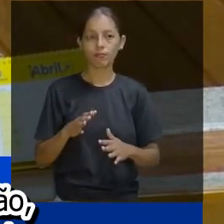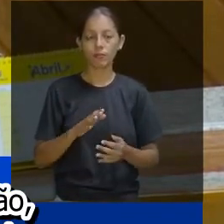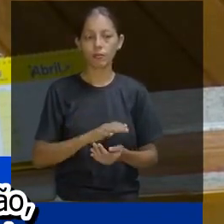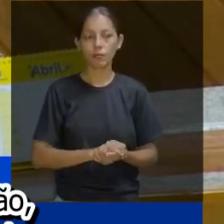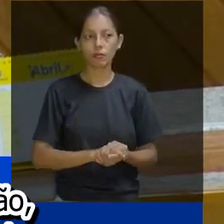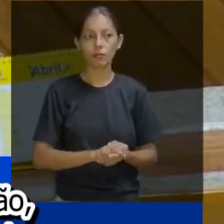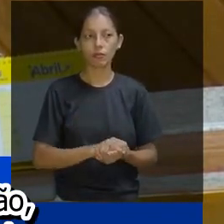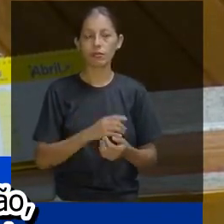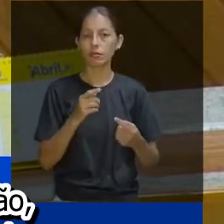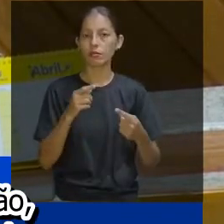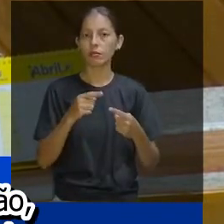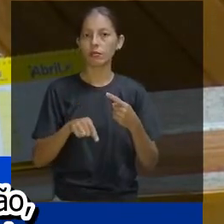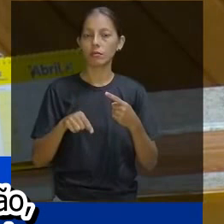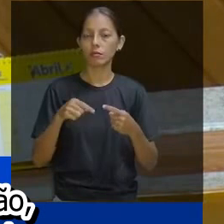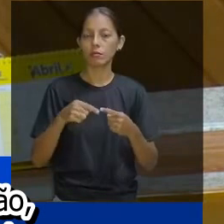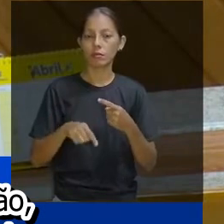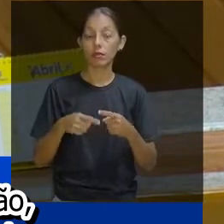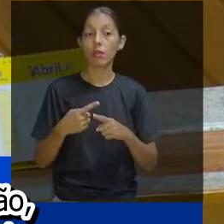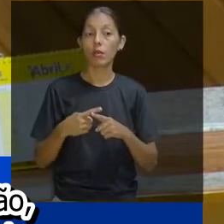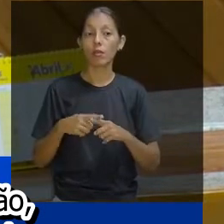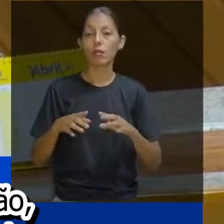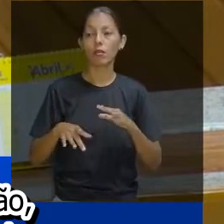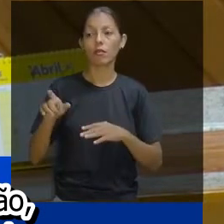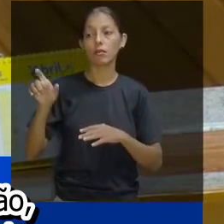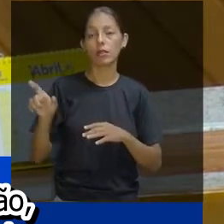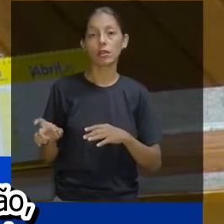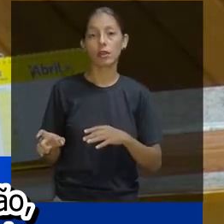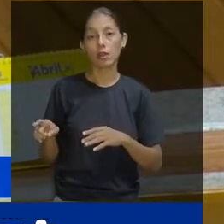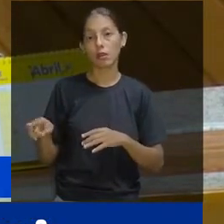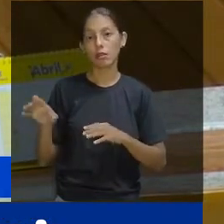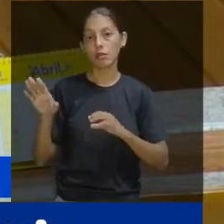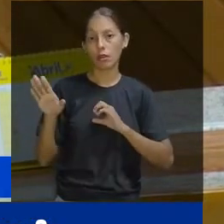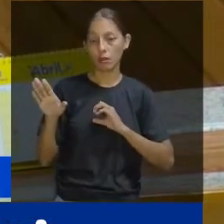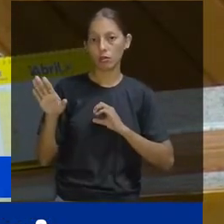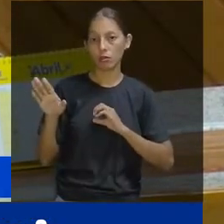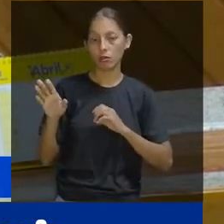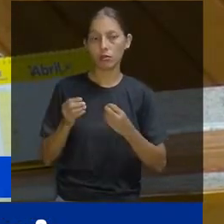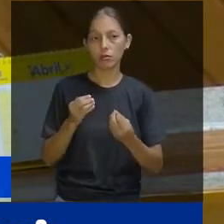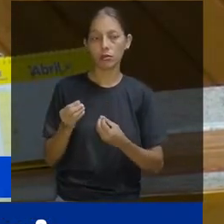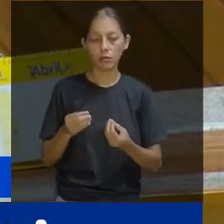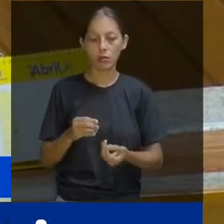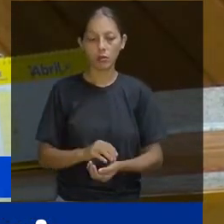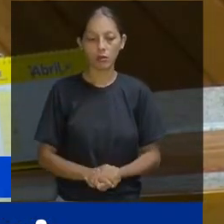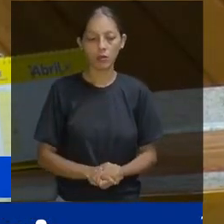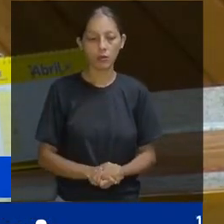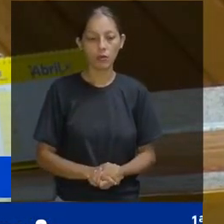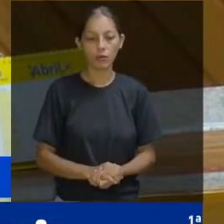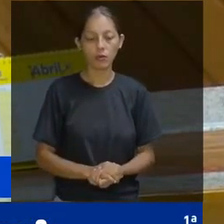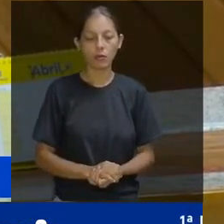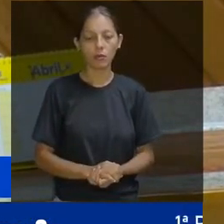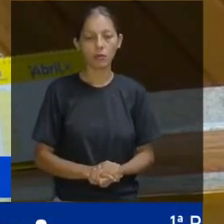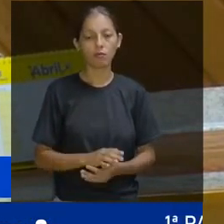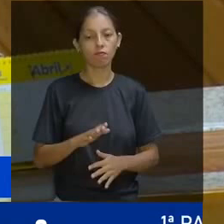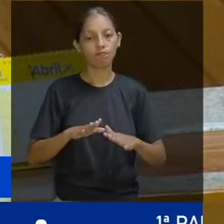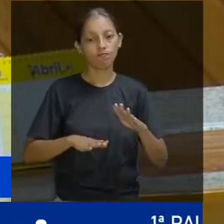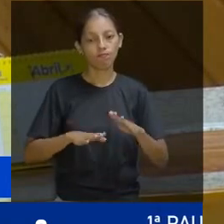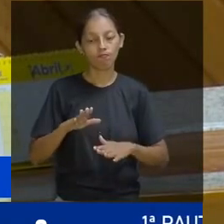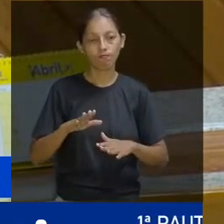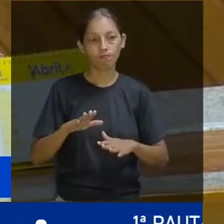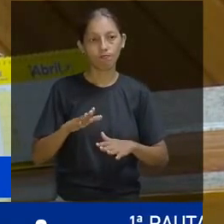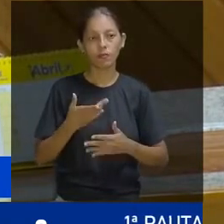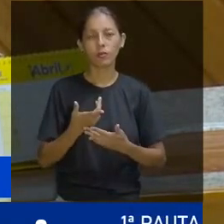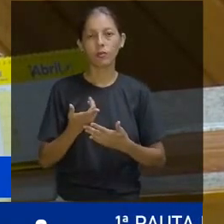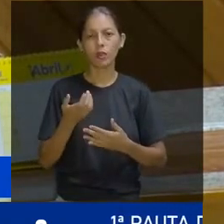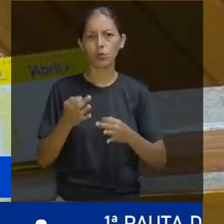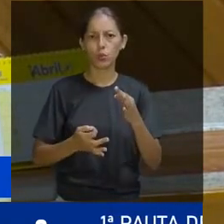favorecendo a parte que é invocar. Então, se na eventualidade a gente julgar improcedente esse pedido,